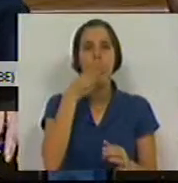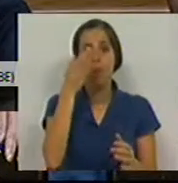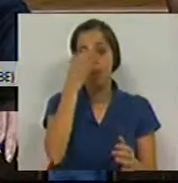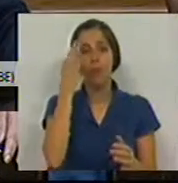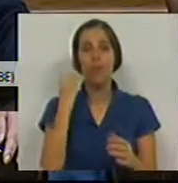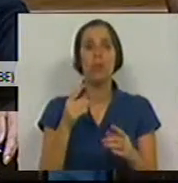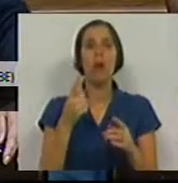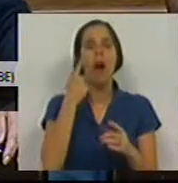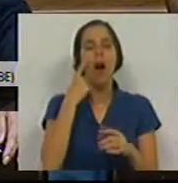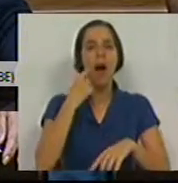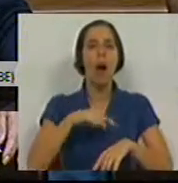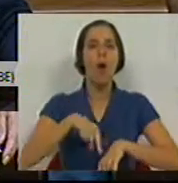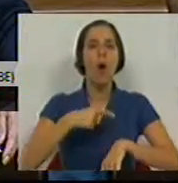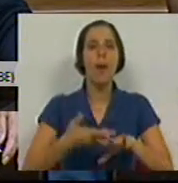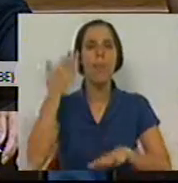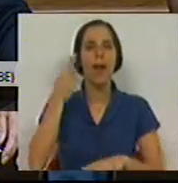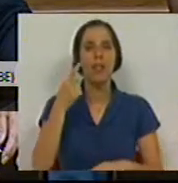de longo curso.